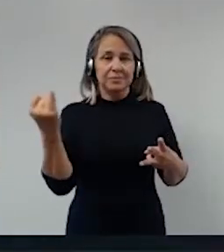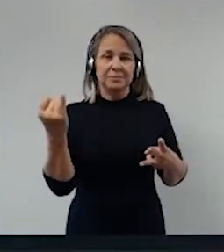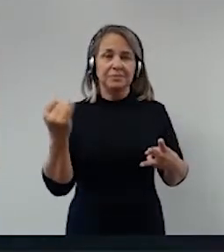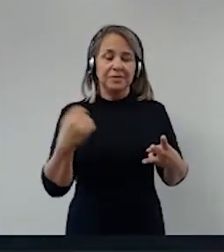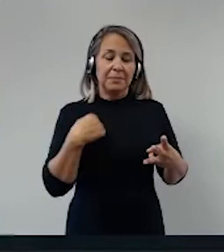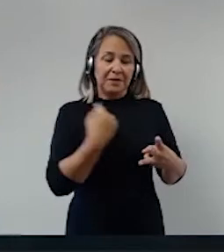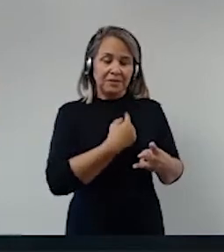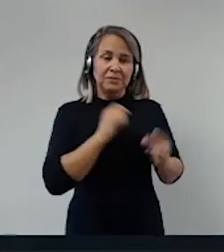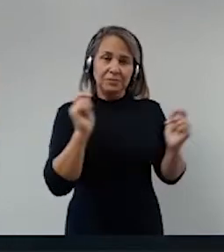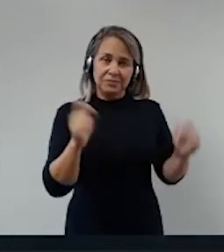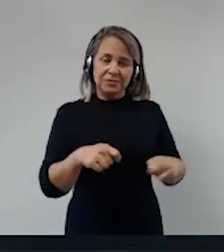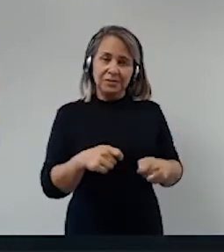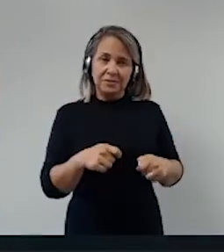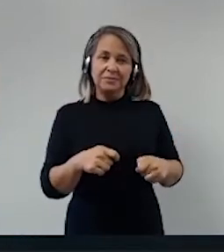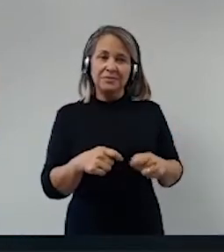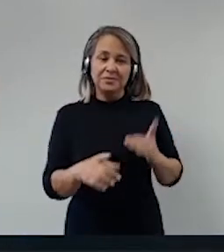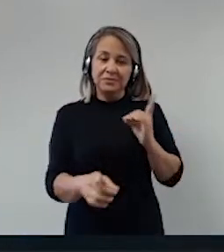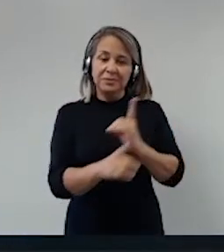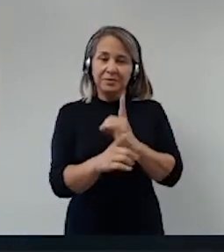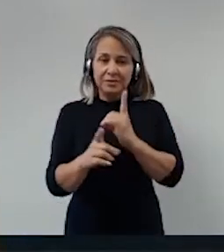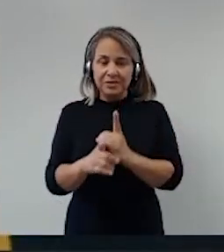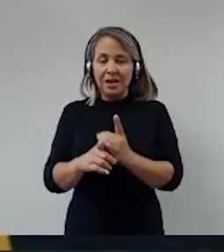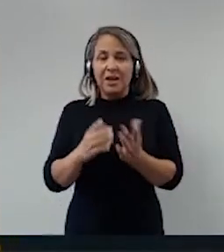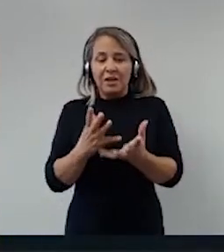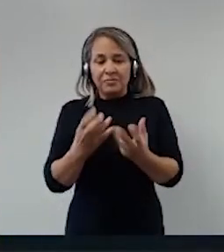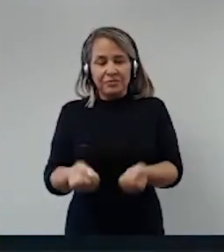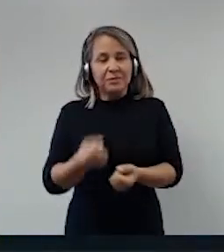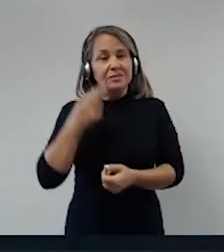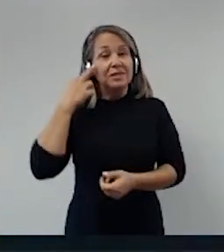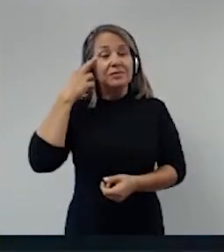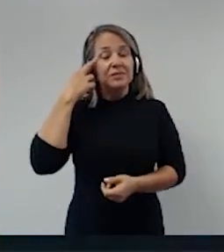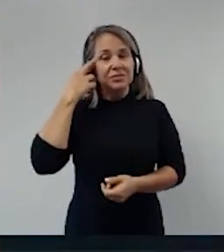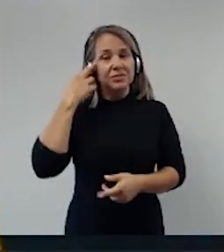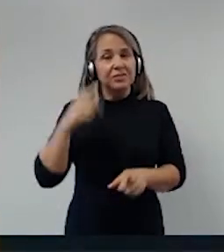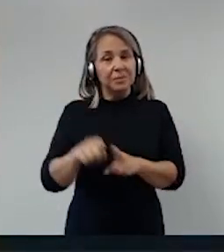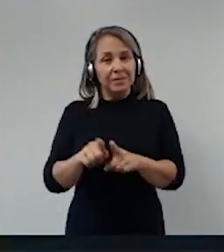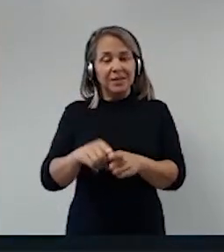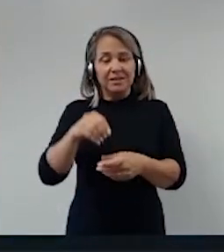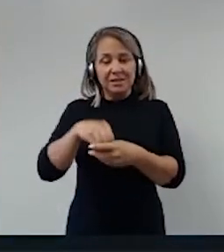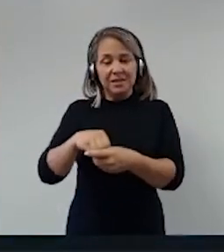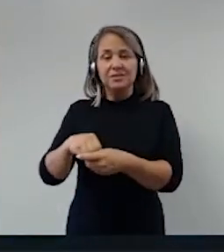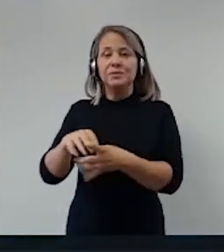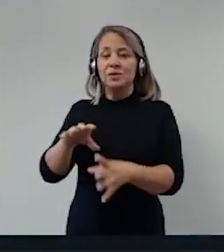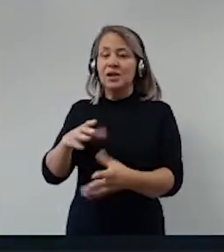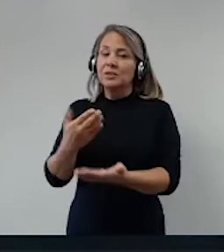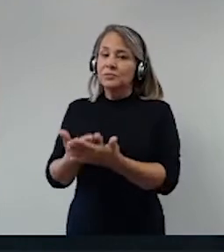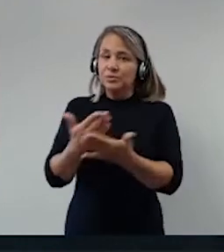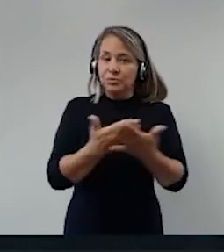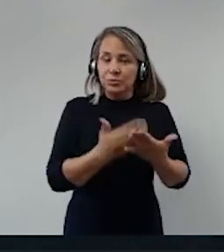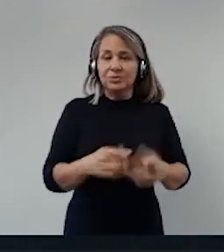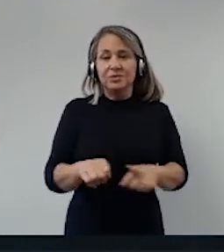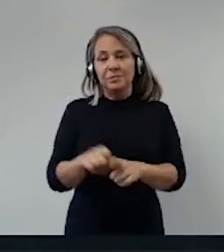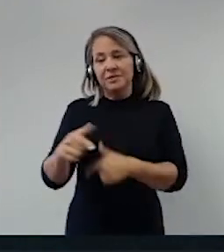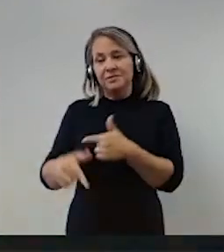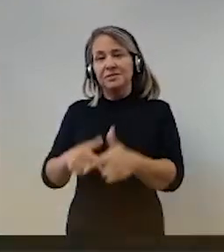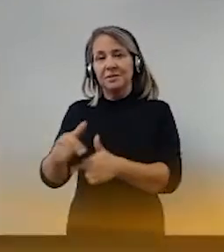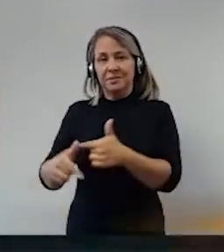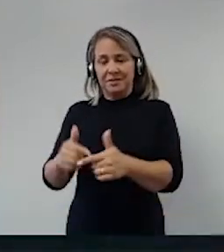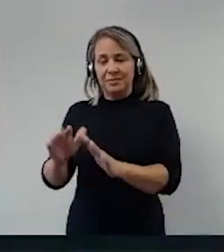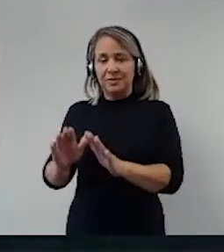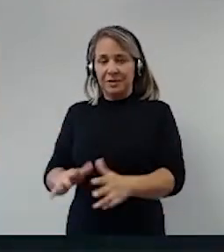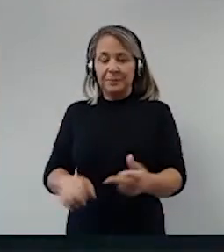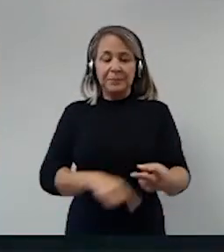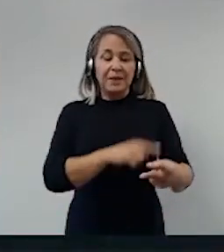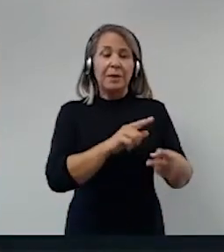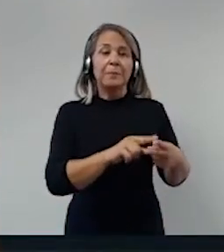para que a gente vai se debruçar, vai refletir, não só no campo acadêmico, mas também nas nossas atuações. São as relações,